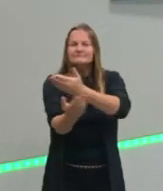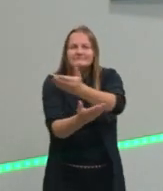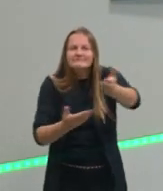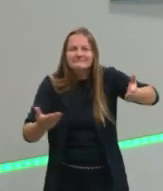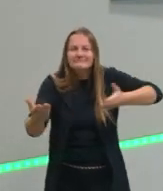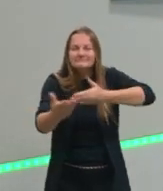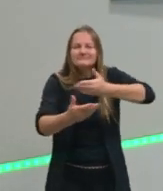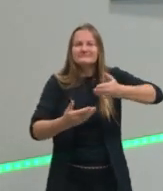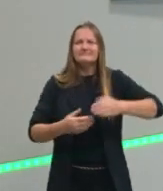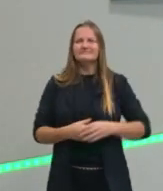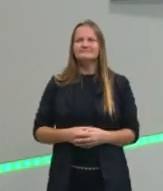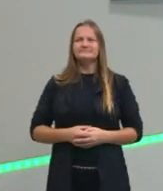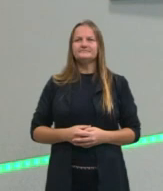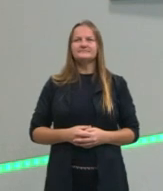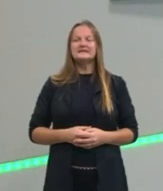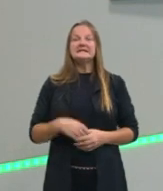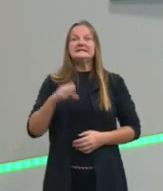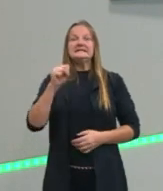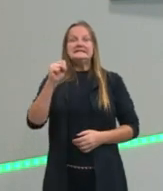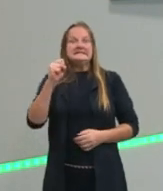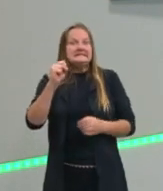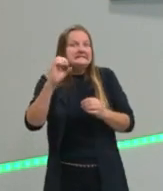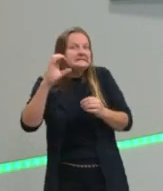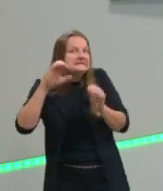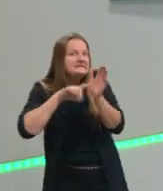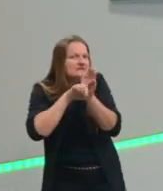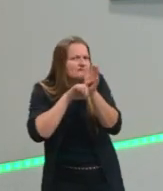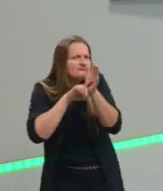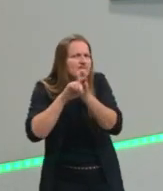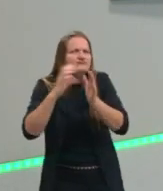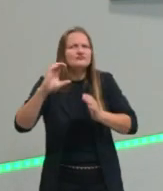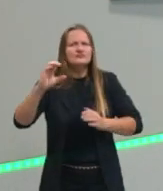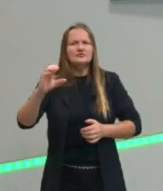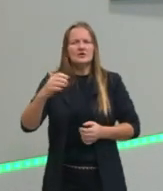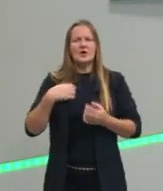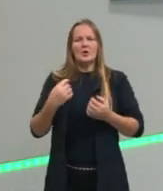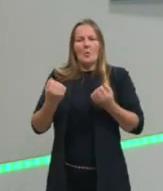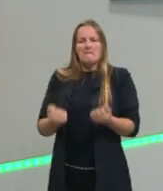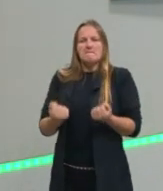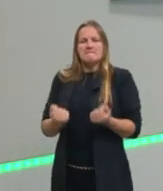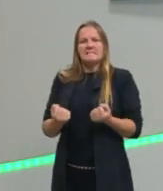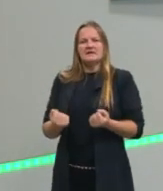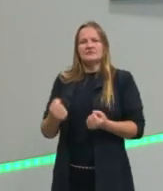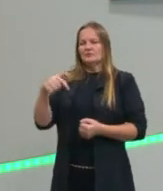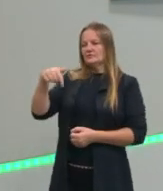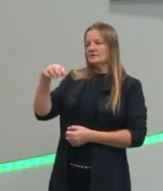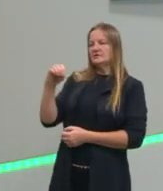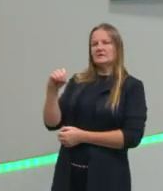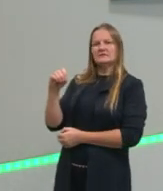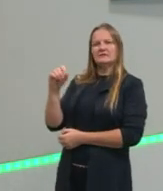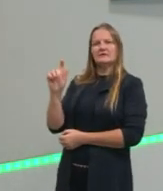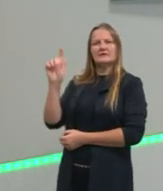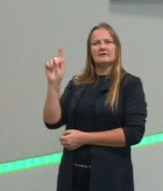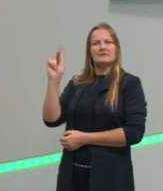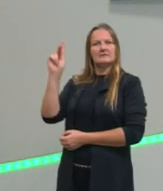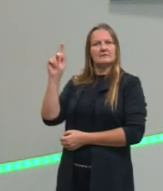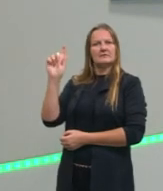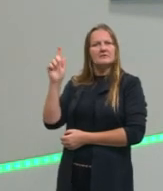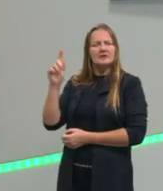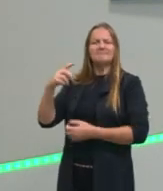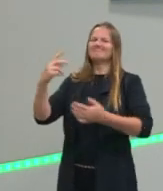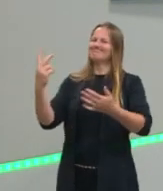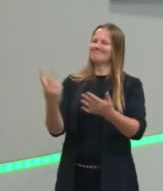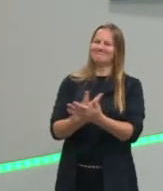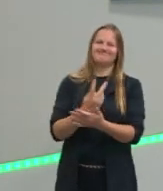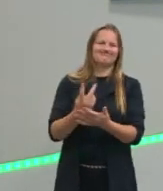é que científicamente isso aqui não é estou pesando 70kg não é adequado